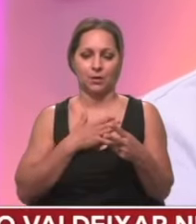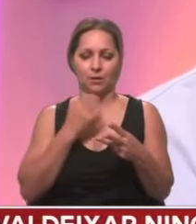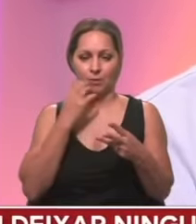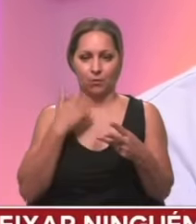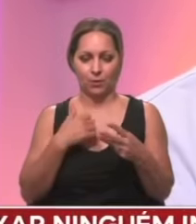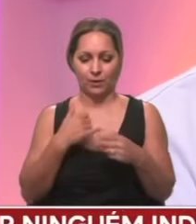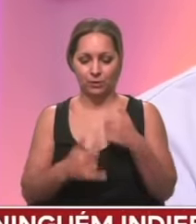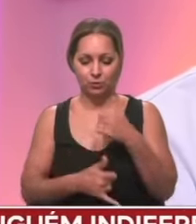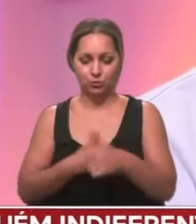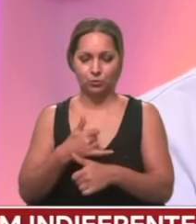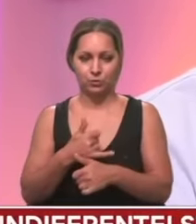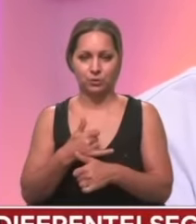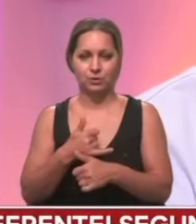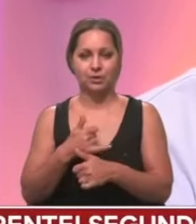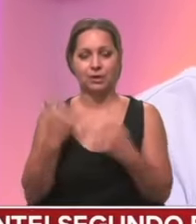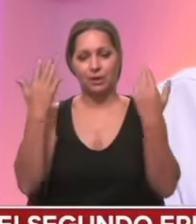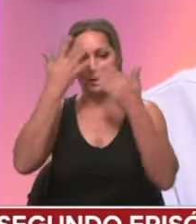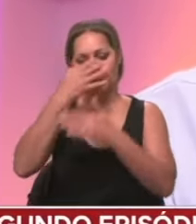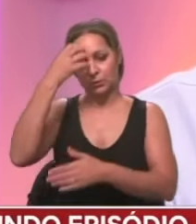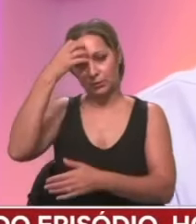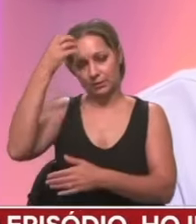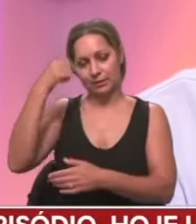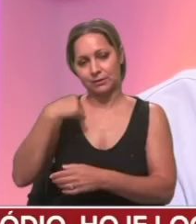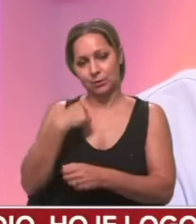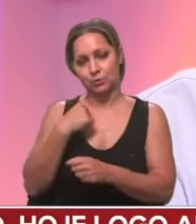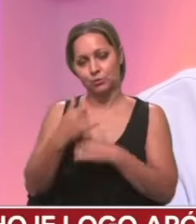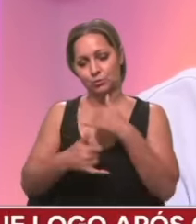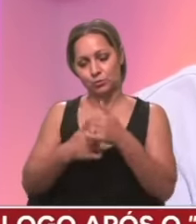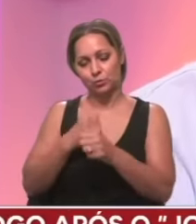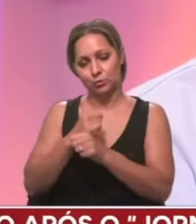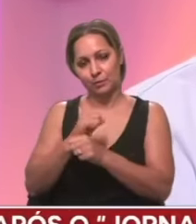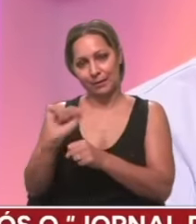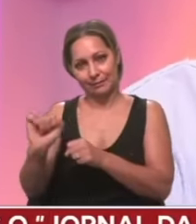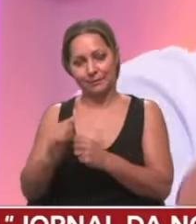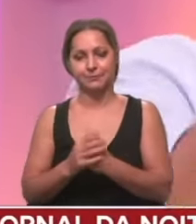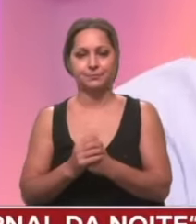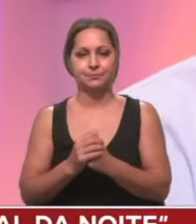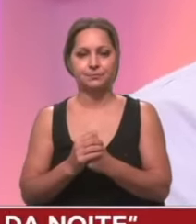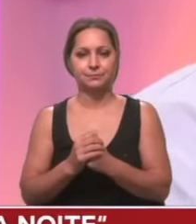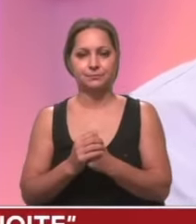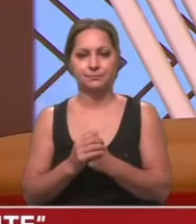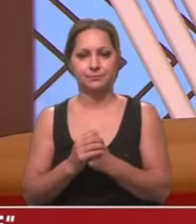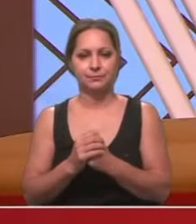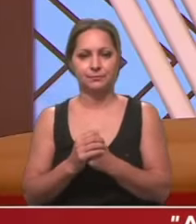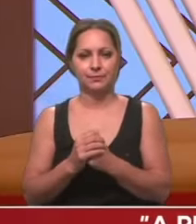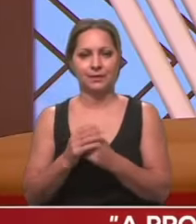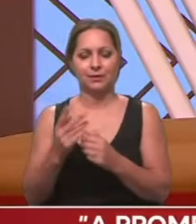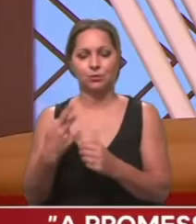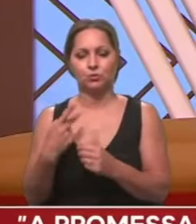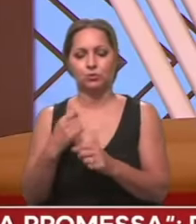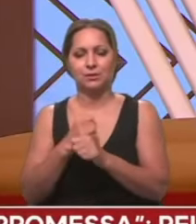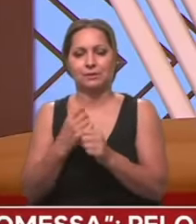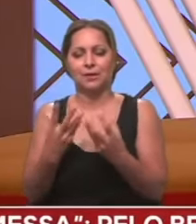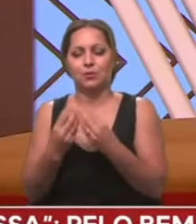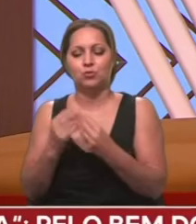peça Noite de Reis, faço o papel que estava destinado, que era dele. E estávamos a trabalhar quando isso aconteceu. Sabes, o